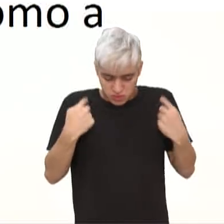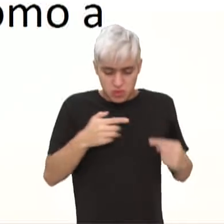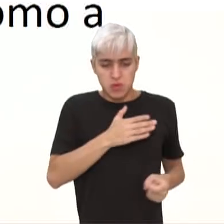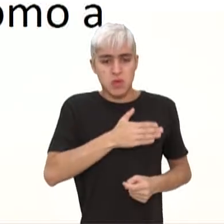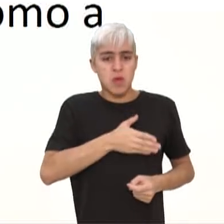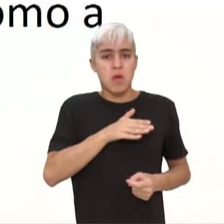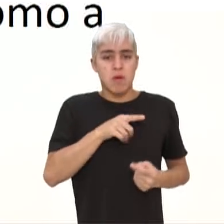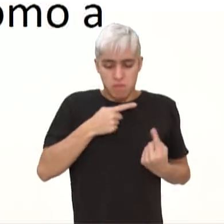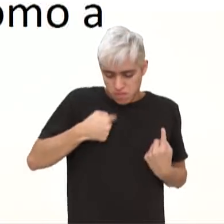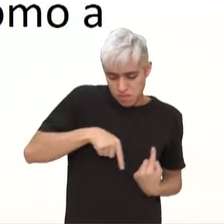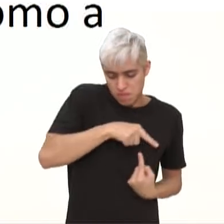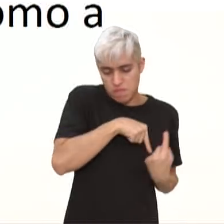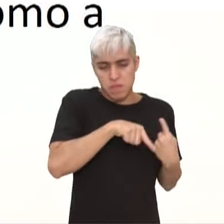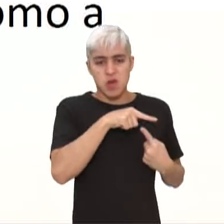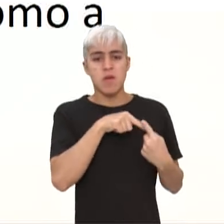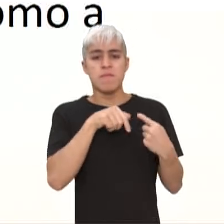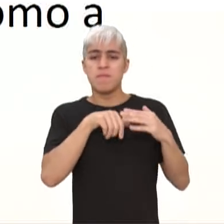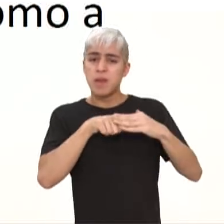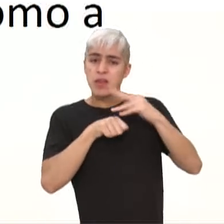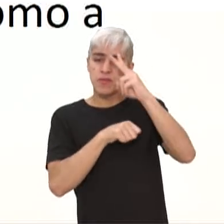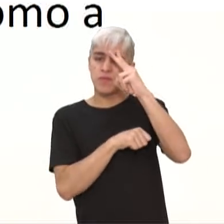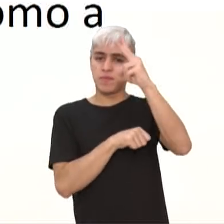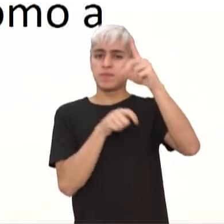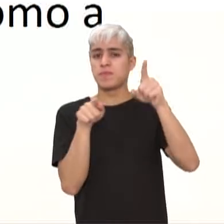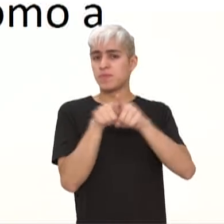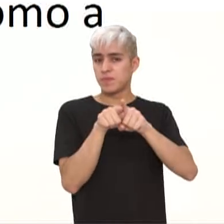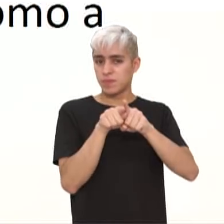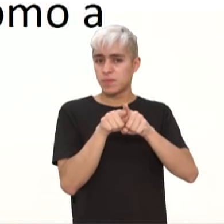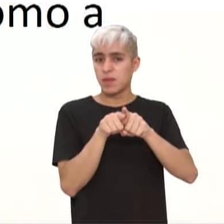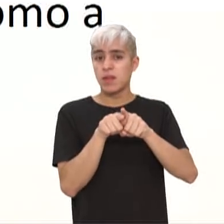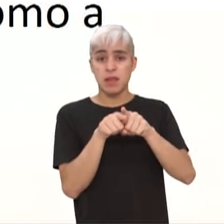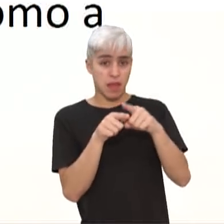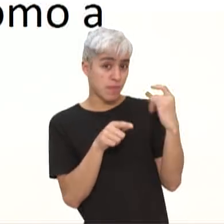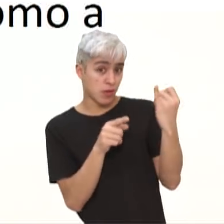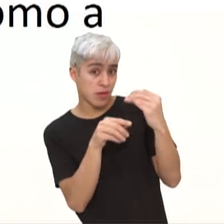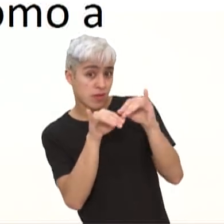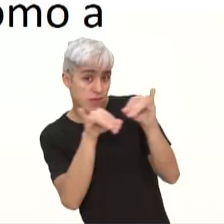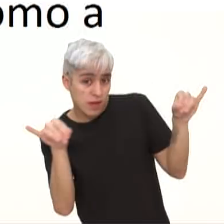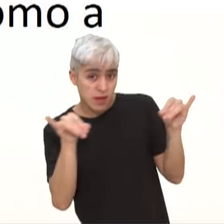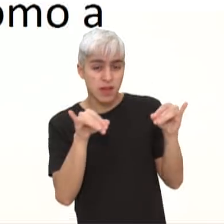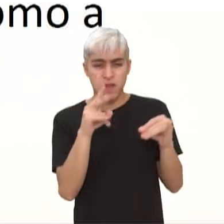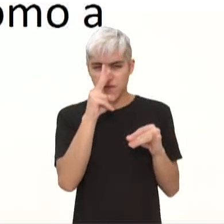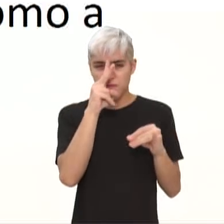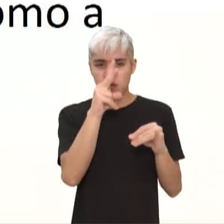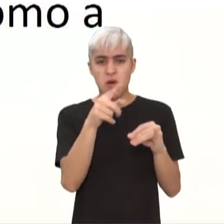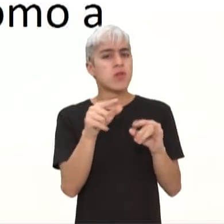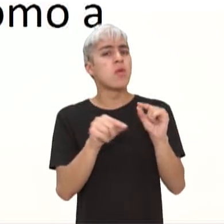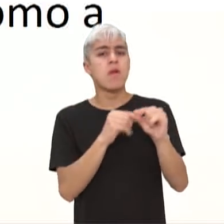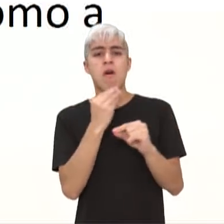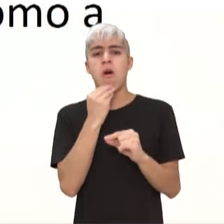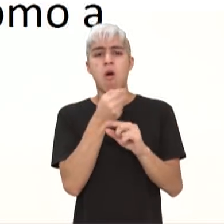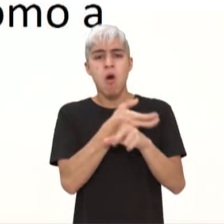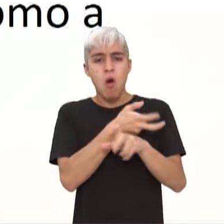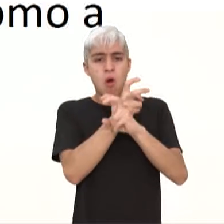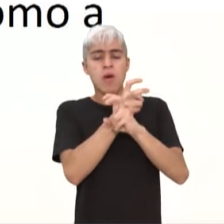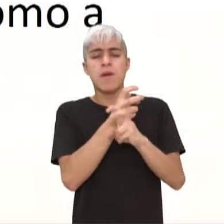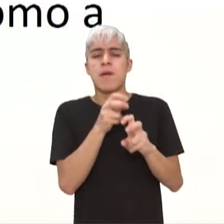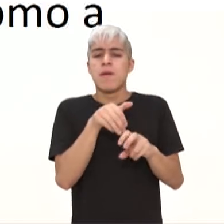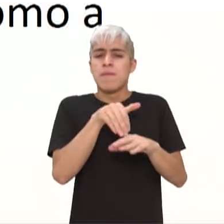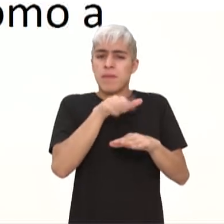com uma resistência também um pouco maior. E vai aumentar, importante dizer isso aqui, a força dos seus ossos, que passam a ficar mais